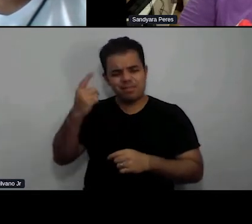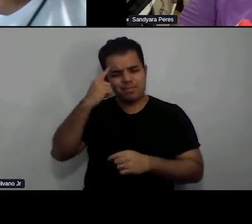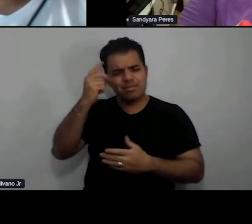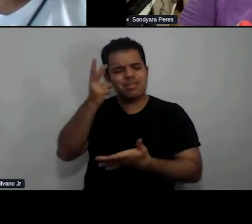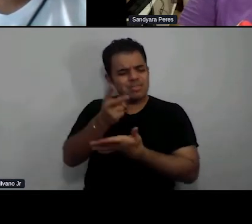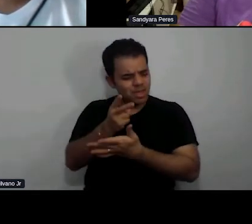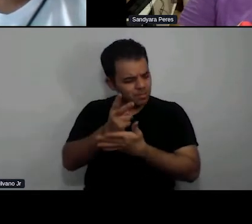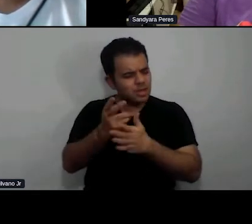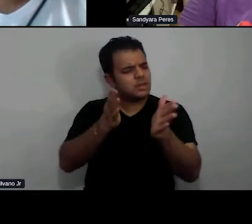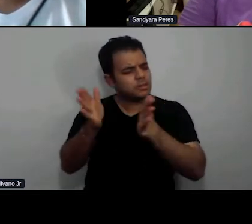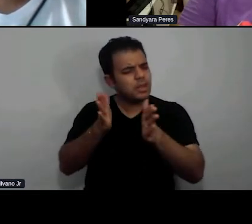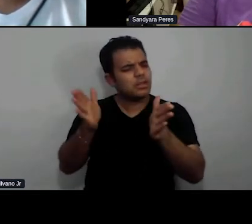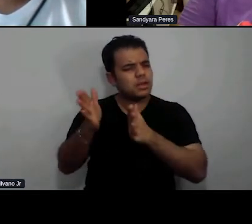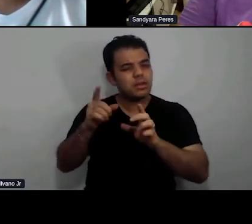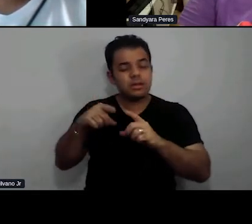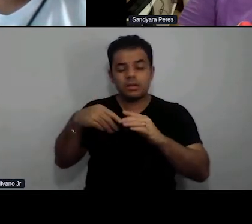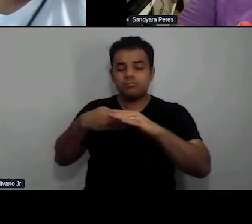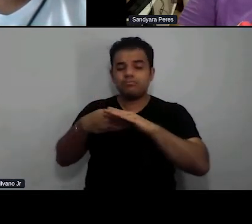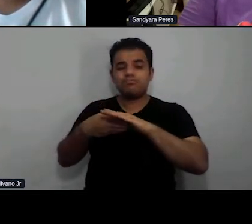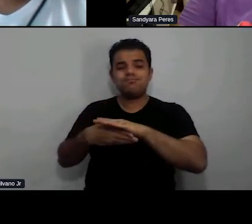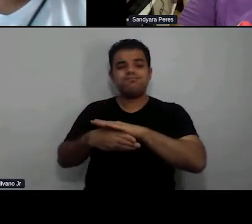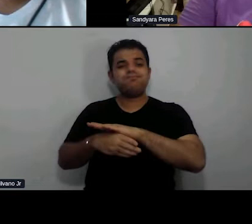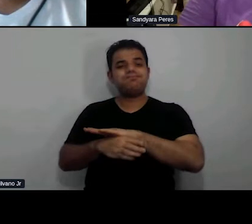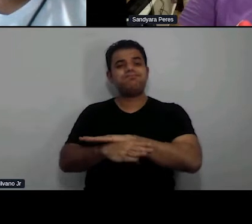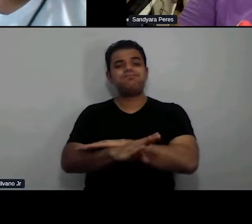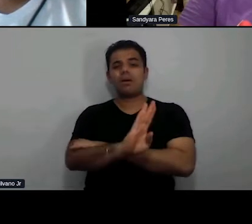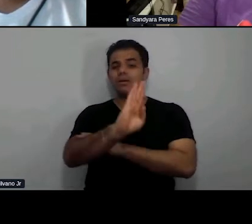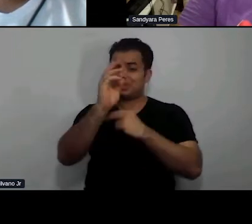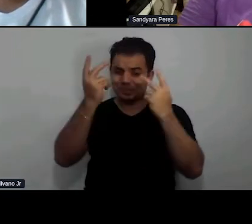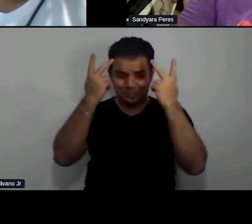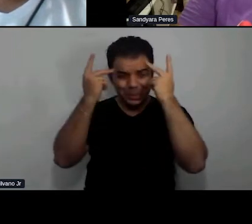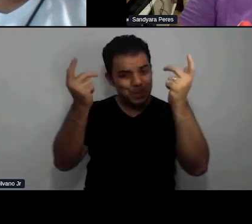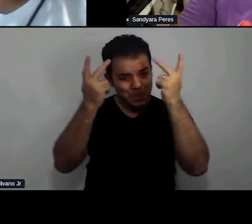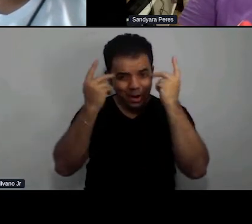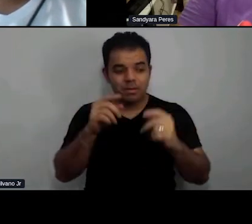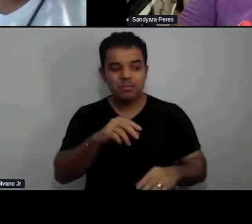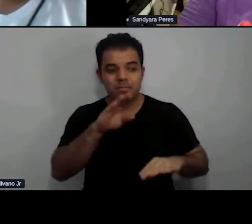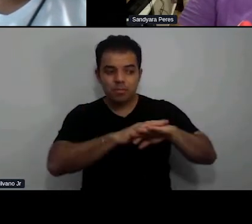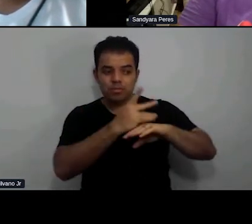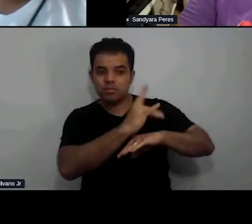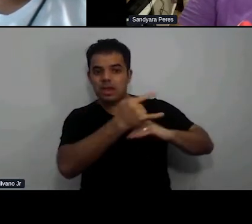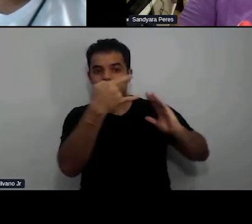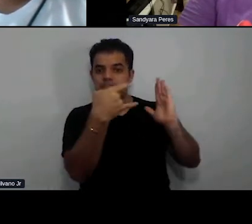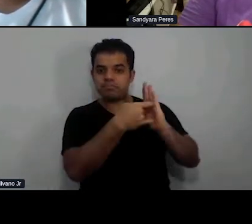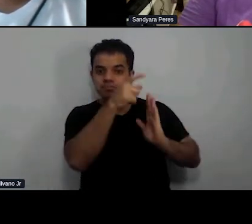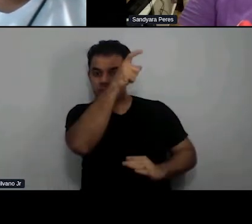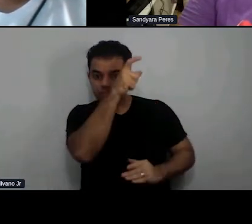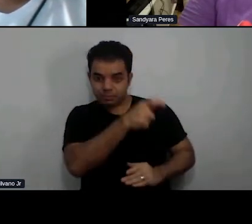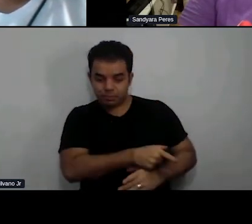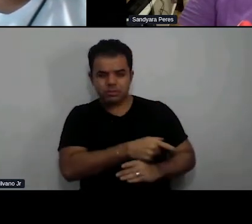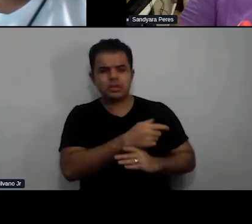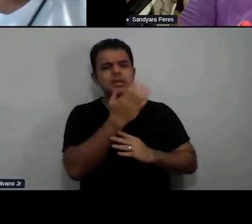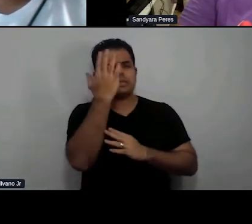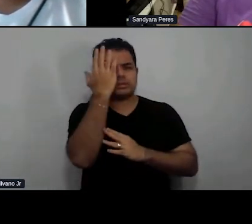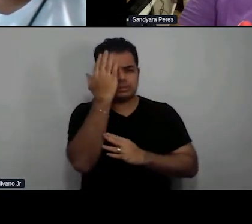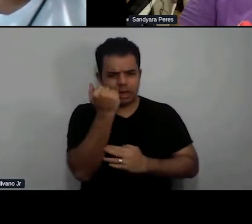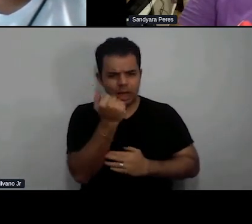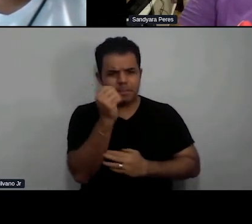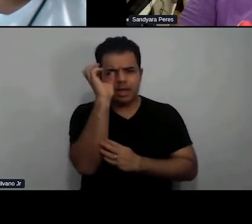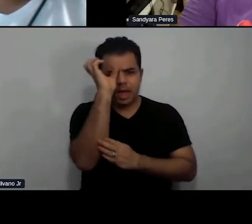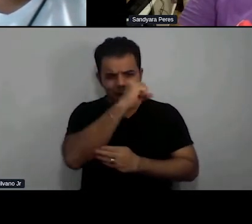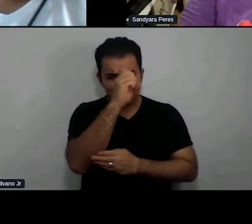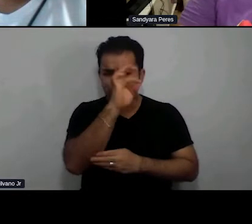vai ser algo natural. E quando o desenvolvedor ele compreende isso tudo que a gente está falando aqui,